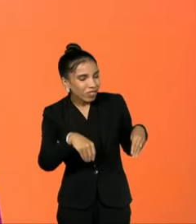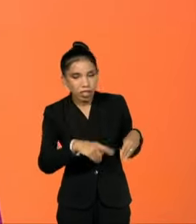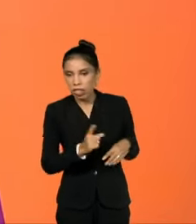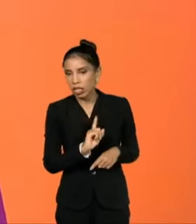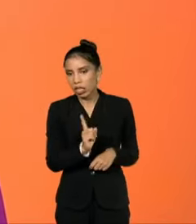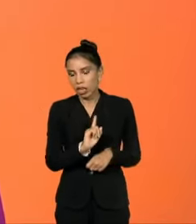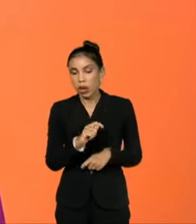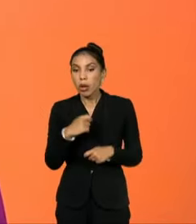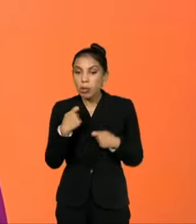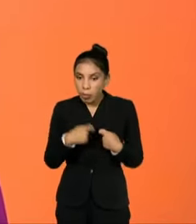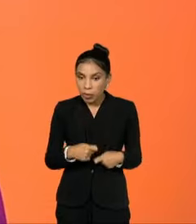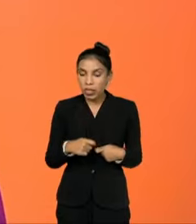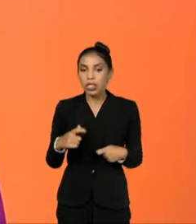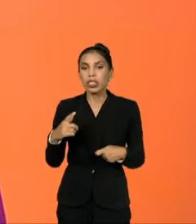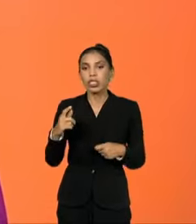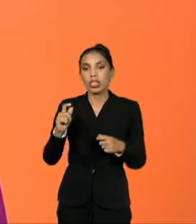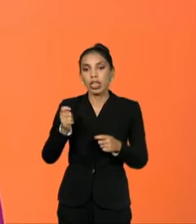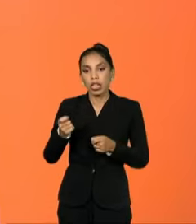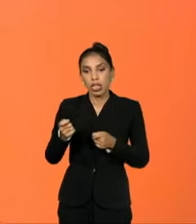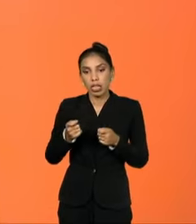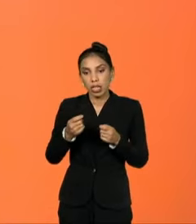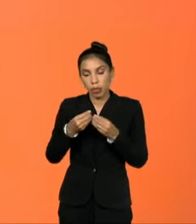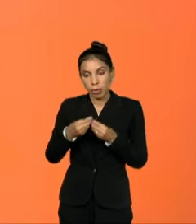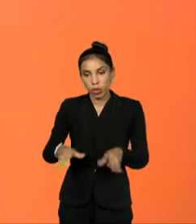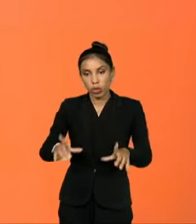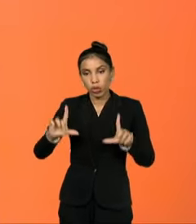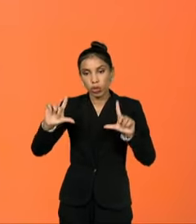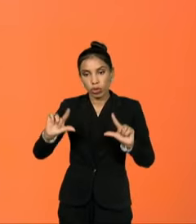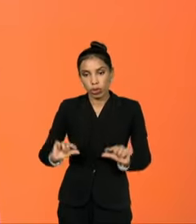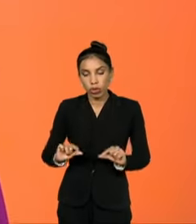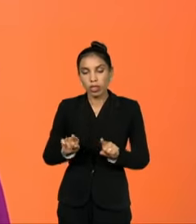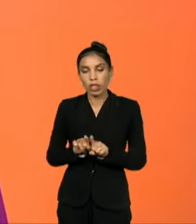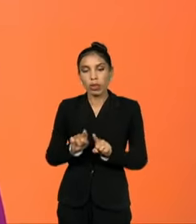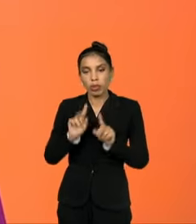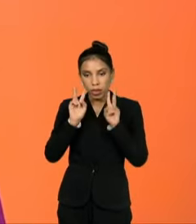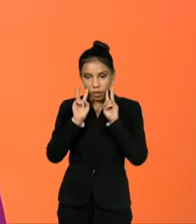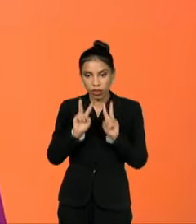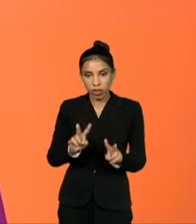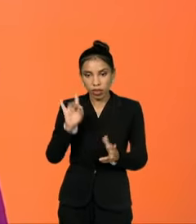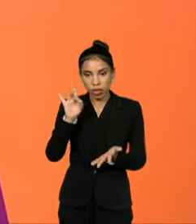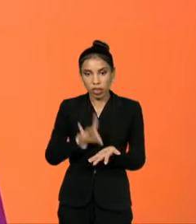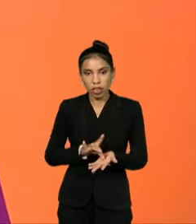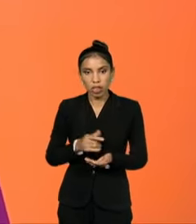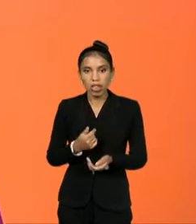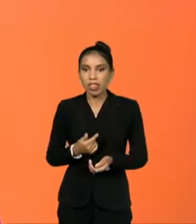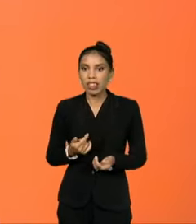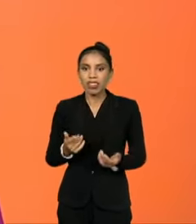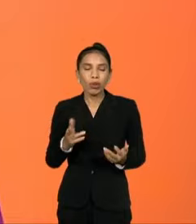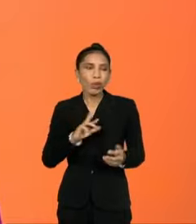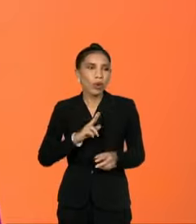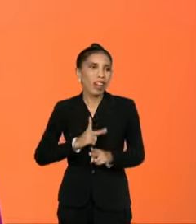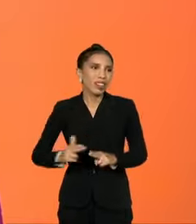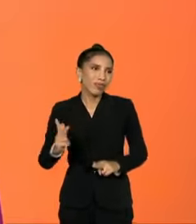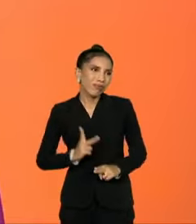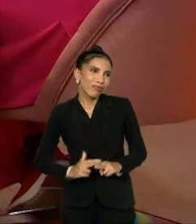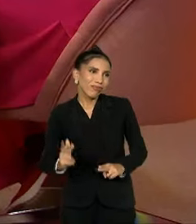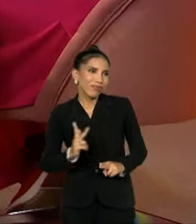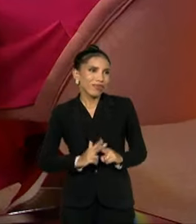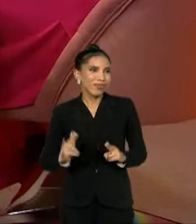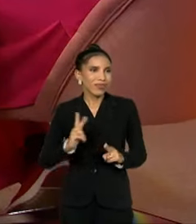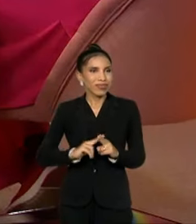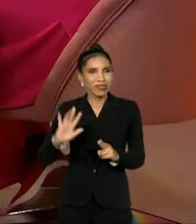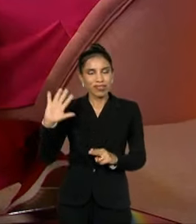Eu acho que tem que aprender a reduzir os danos, tem que enxergar a realidade, porque não dá para brincar de Poliana, porque não é bonito. Claro que não. A gente está